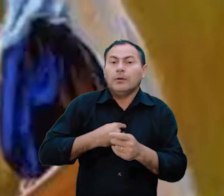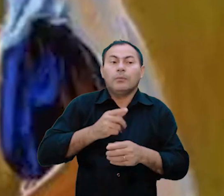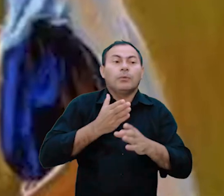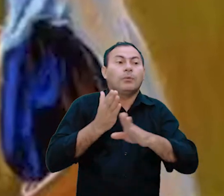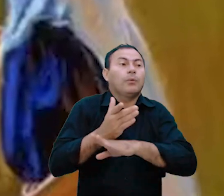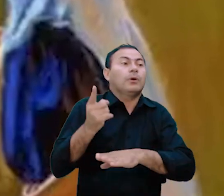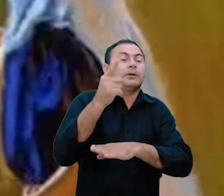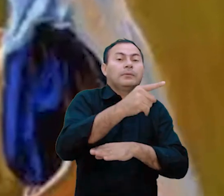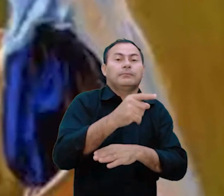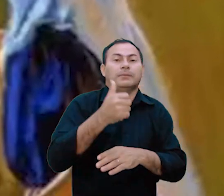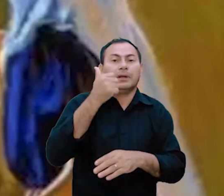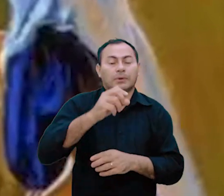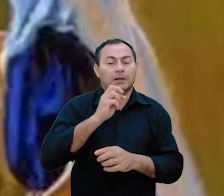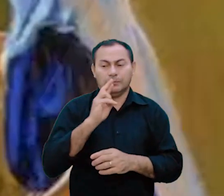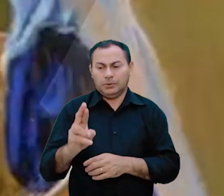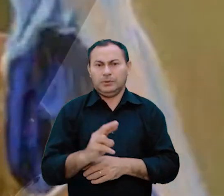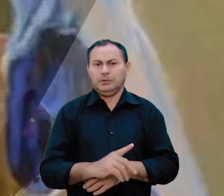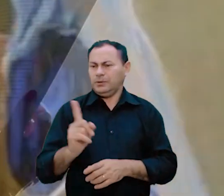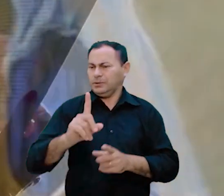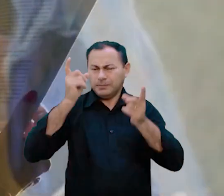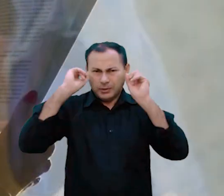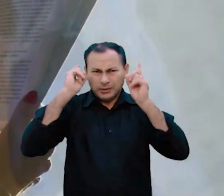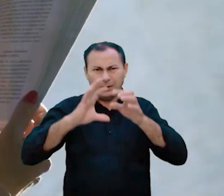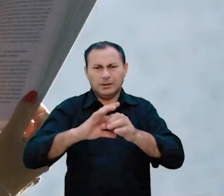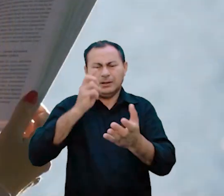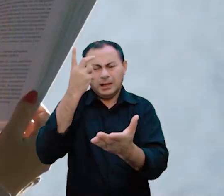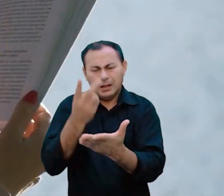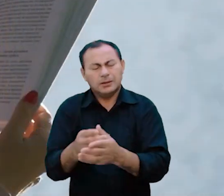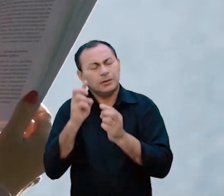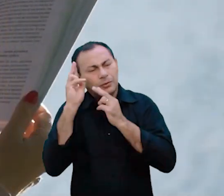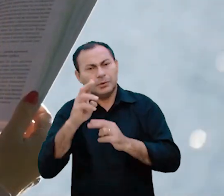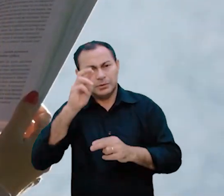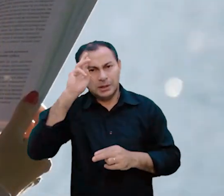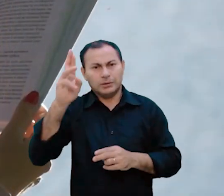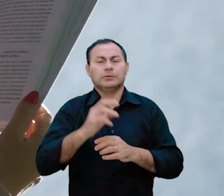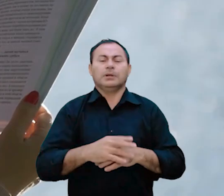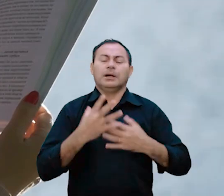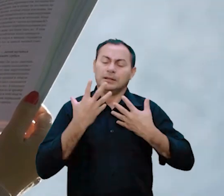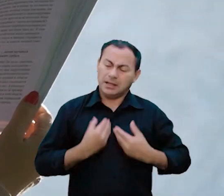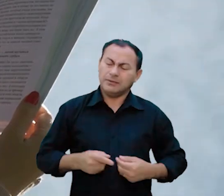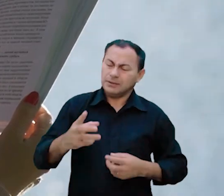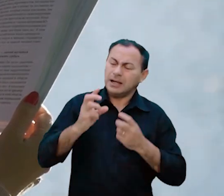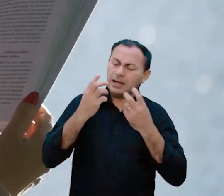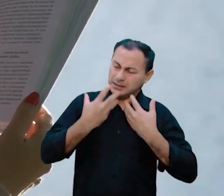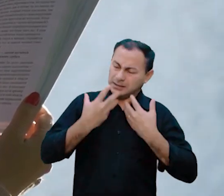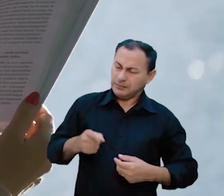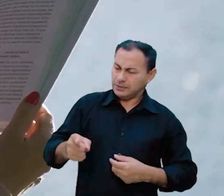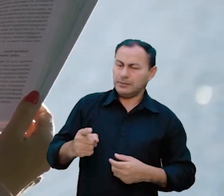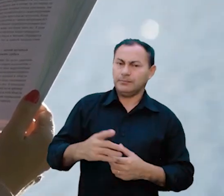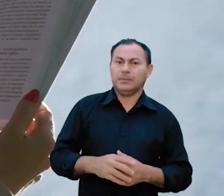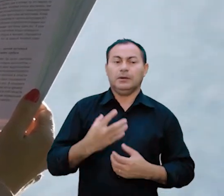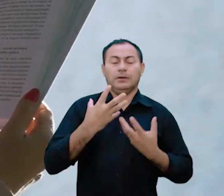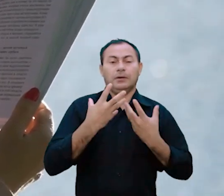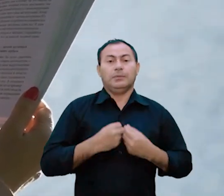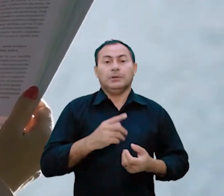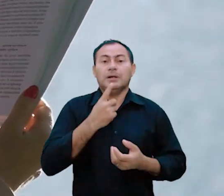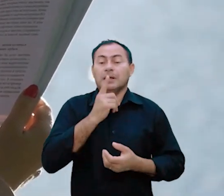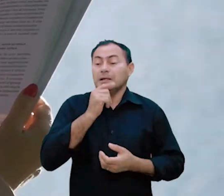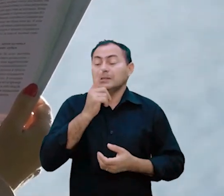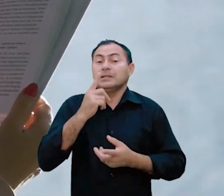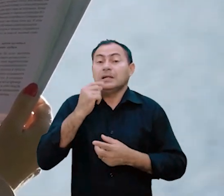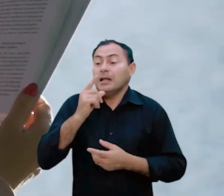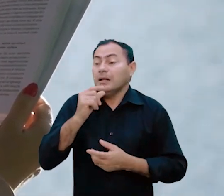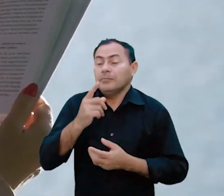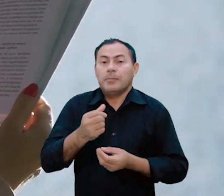diga que fui pelo outro lado. Ela respondeu: não se preocupe, deite-se e durma, porque o senhor está exausto. Ele disse: estou com